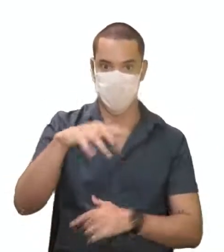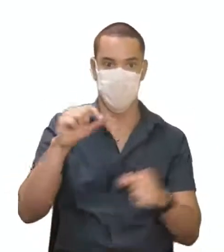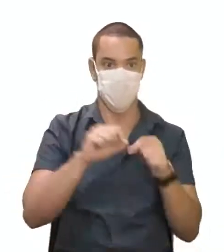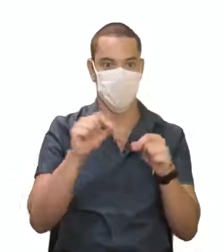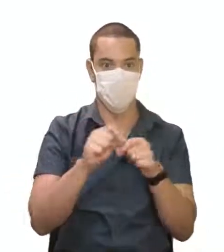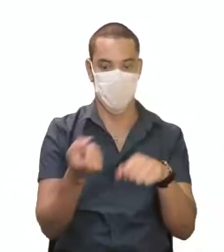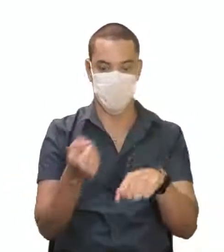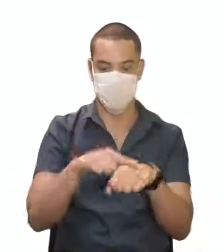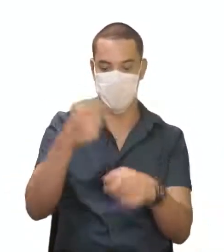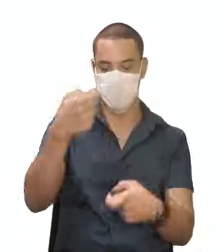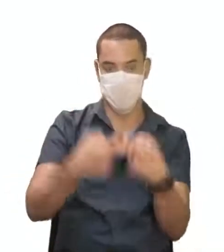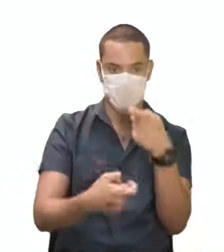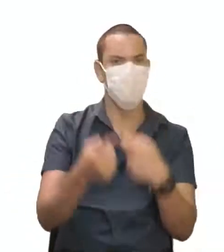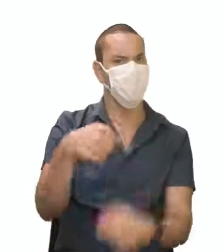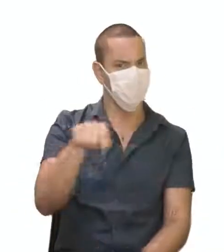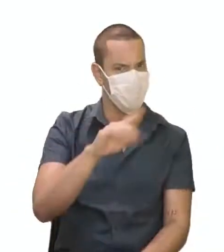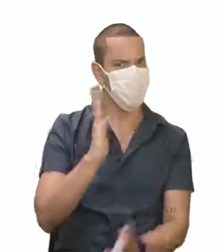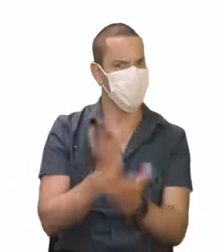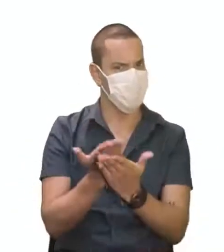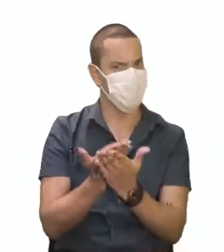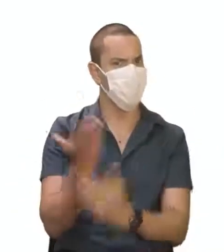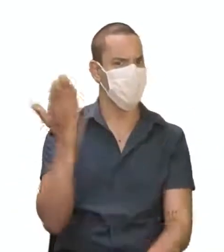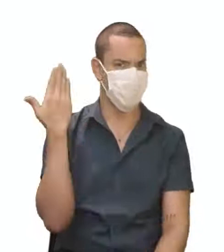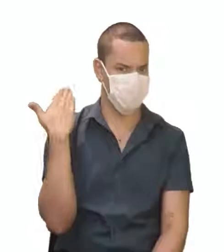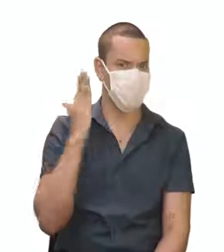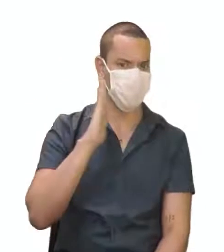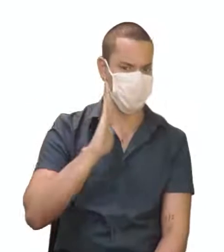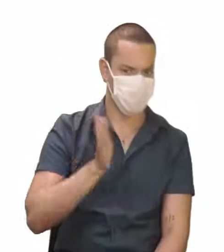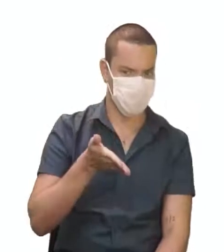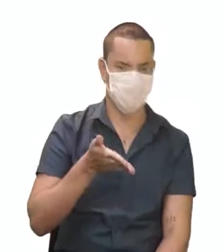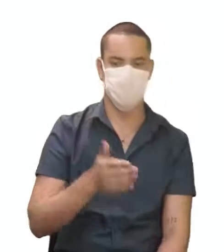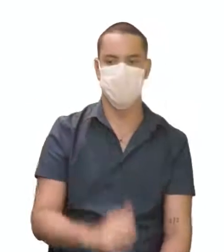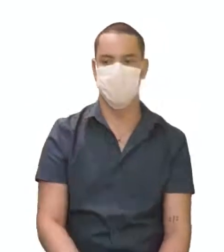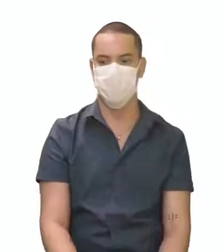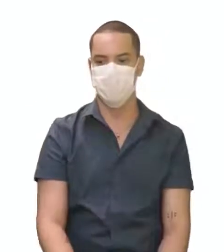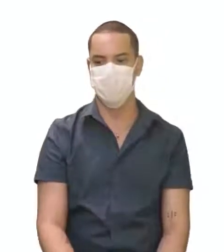bom? Nós já estudamos isso já. Vamos seguindo então.